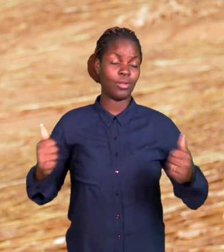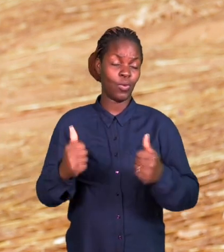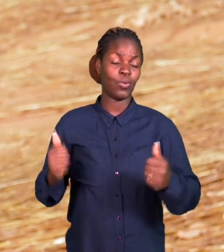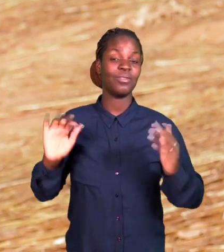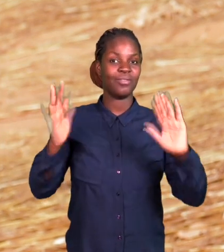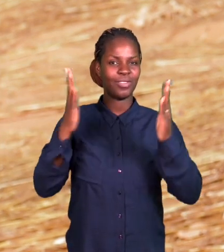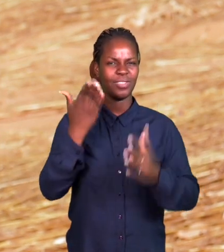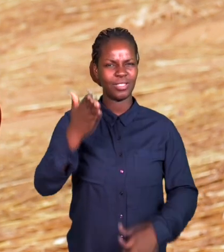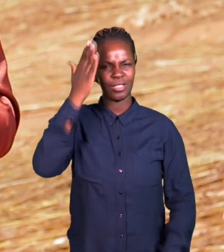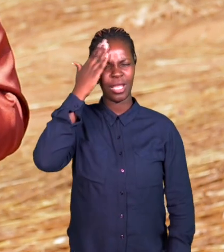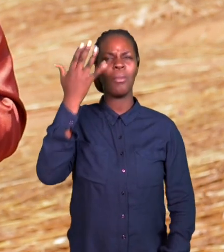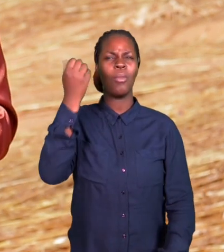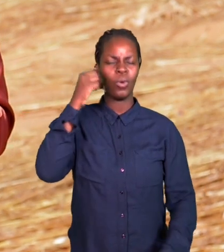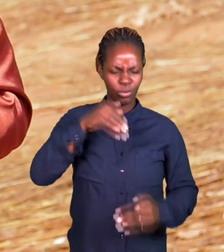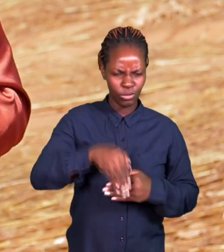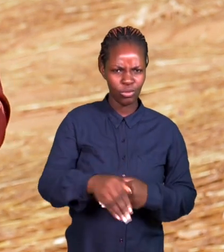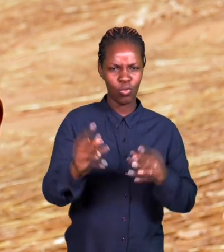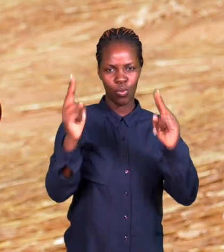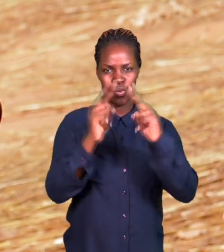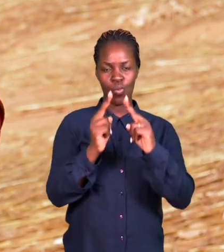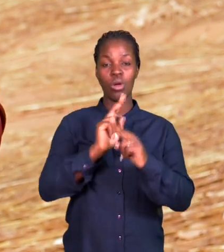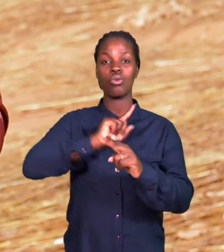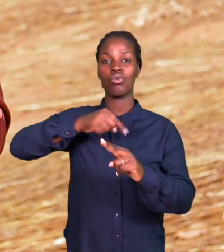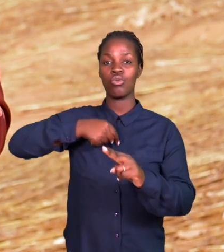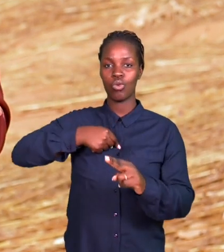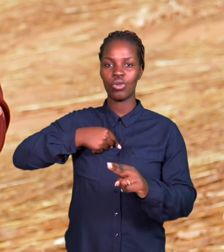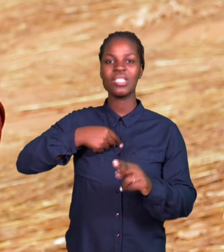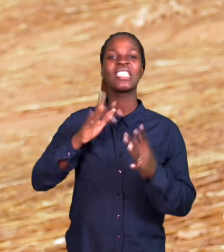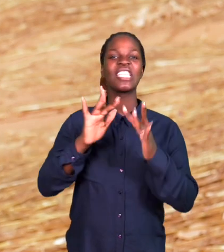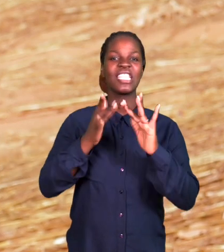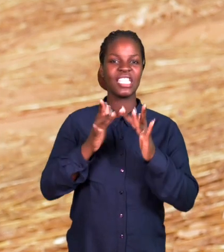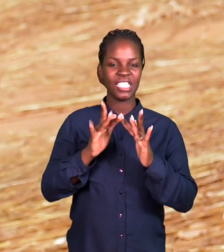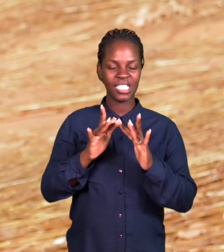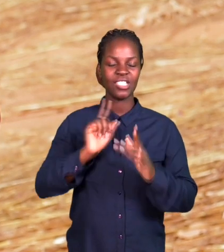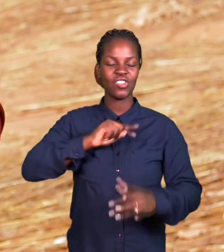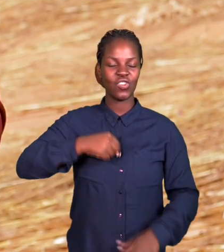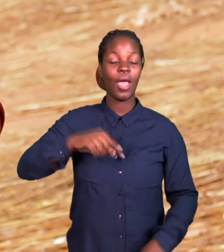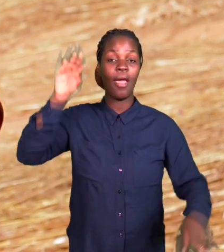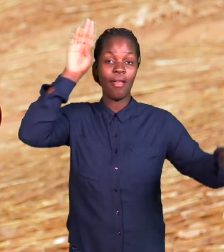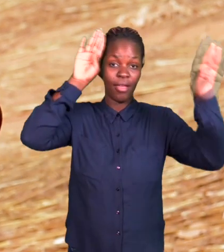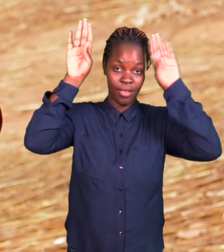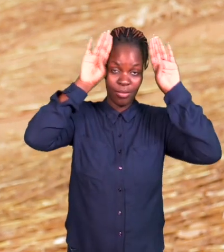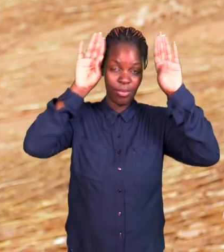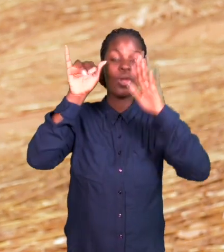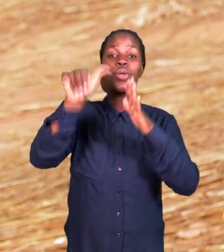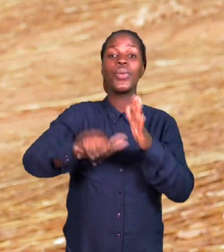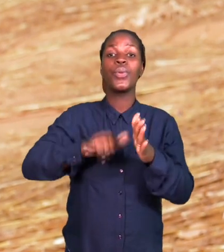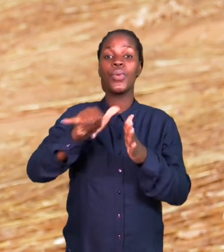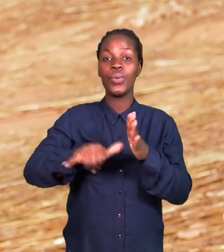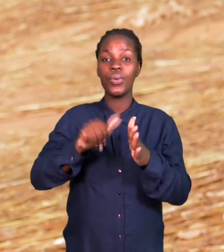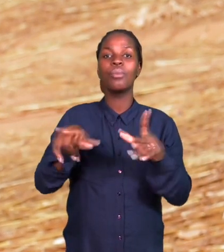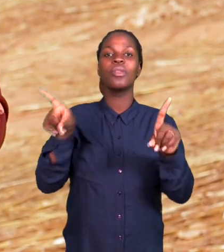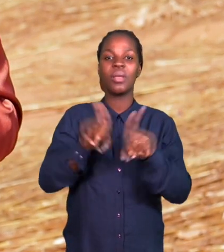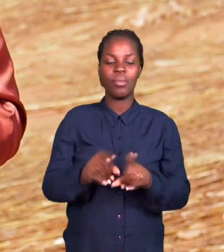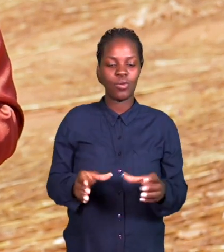programa Saúde e Vida. Já sabe que pode continuar em contato conosco através das redes sociais. Nós estamos no Facebook,